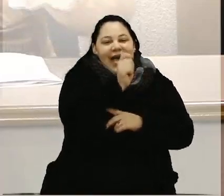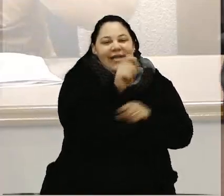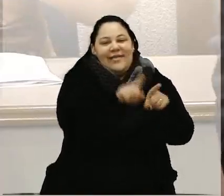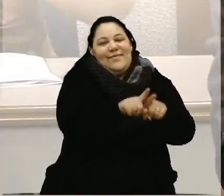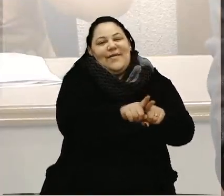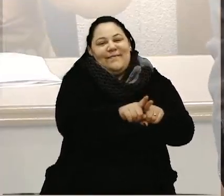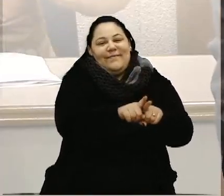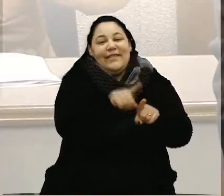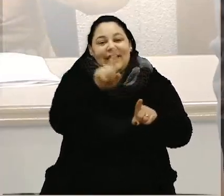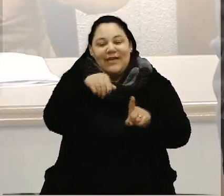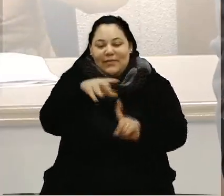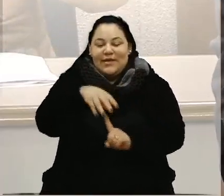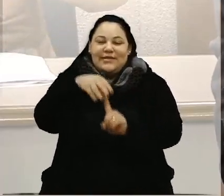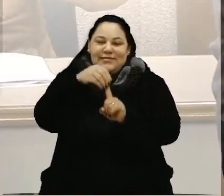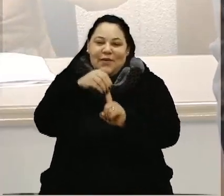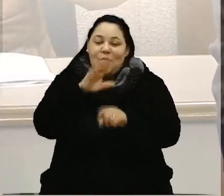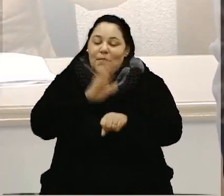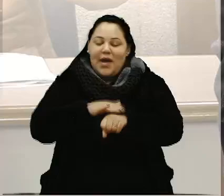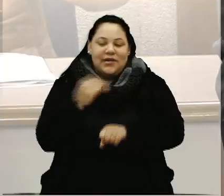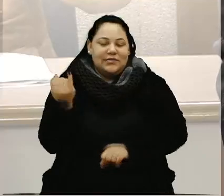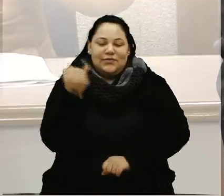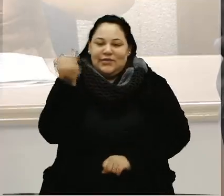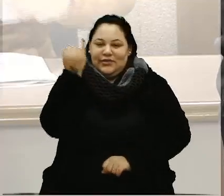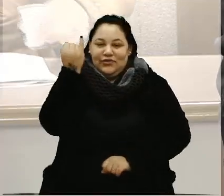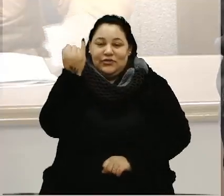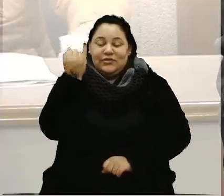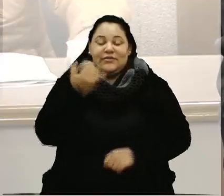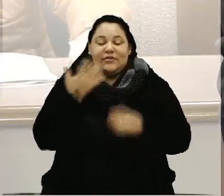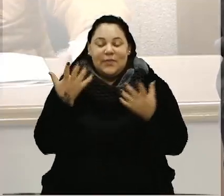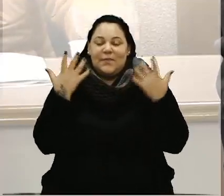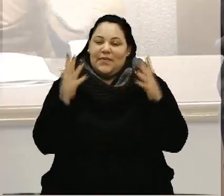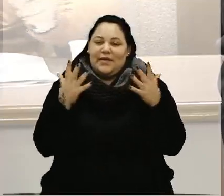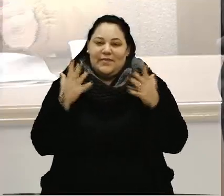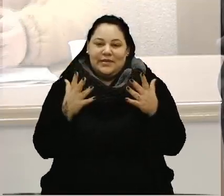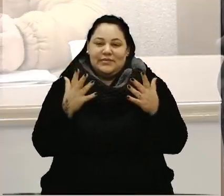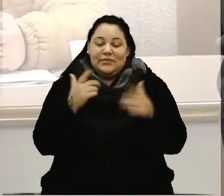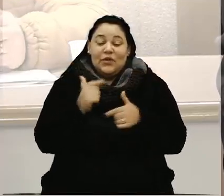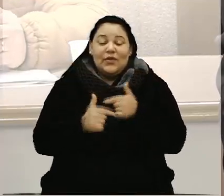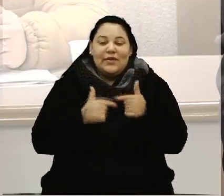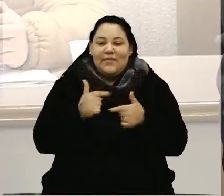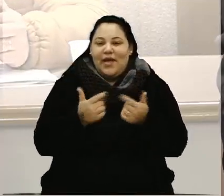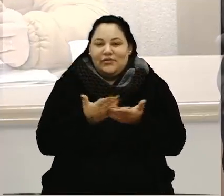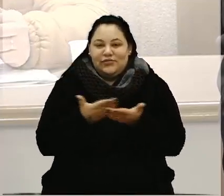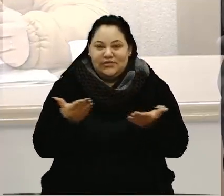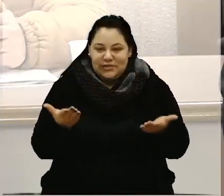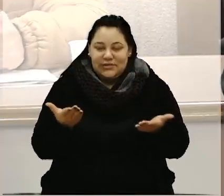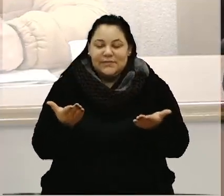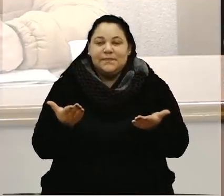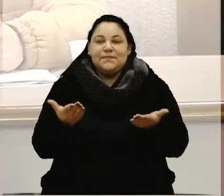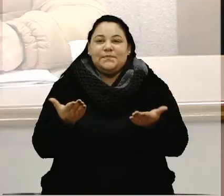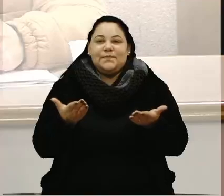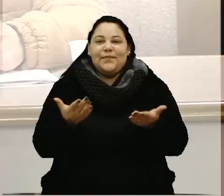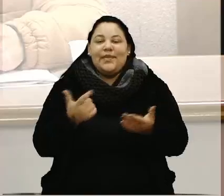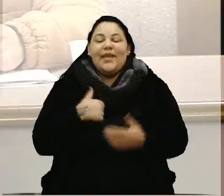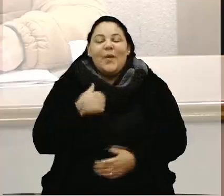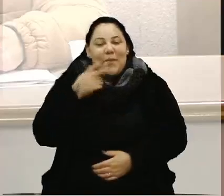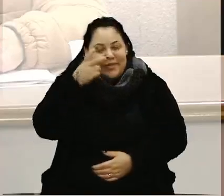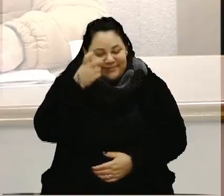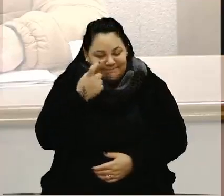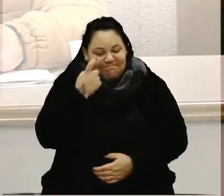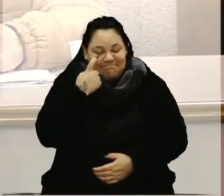referência e é um motivo maior. Então, parabéns pelo trabalho. Deu para ver que é um